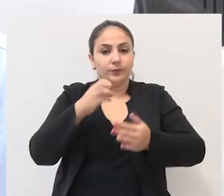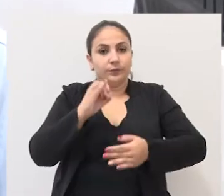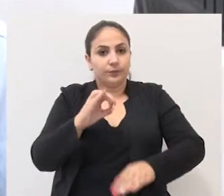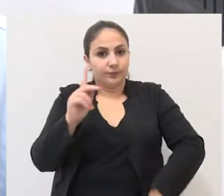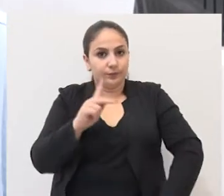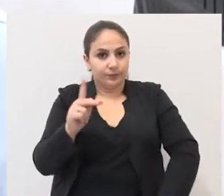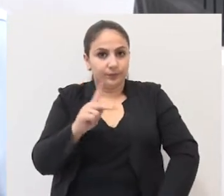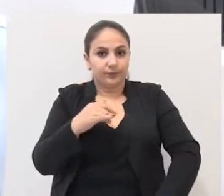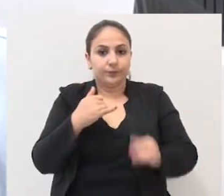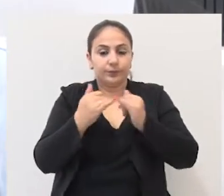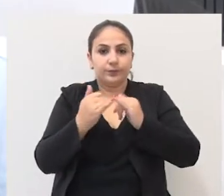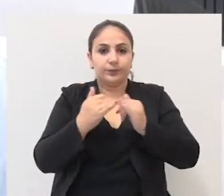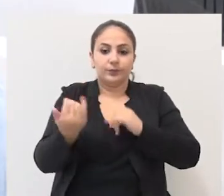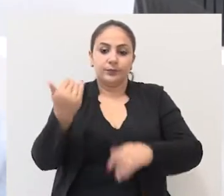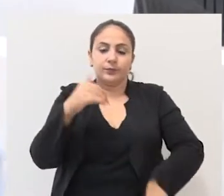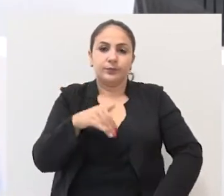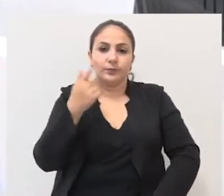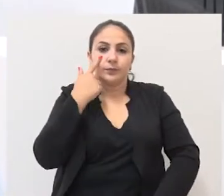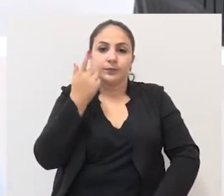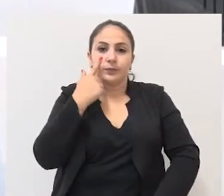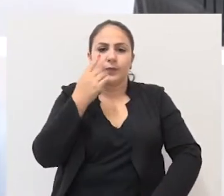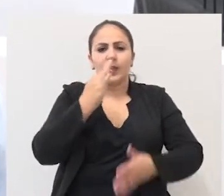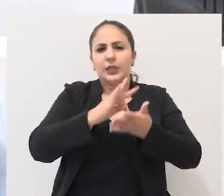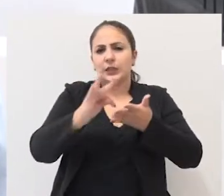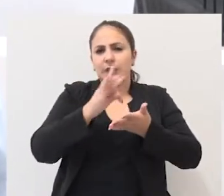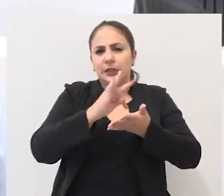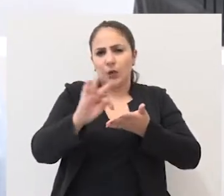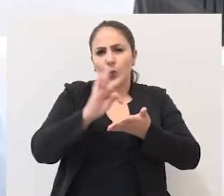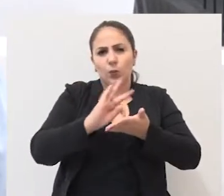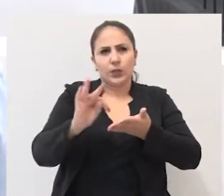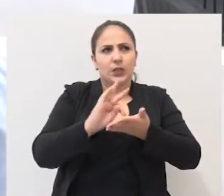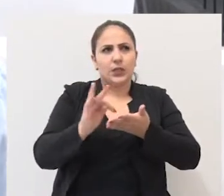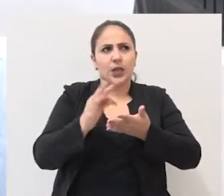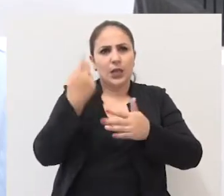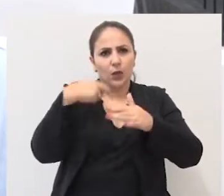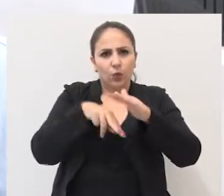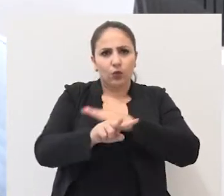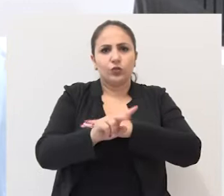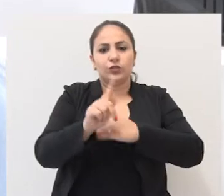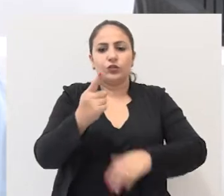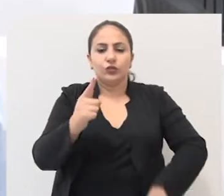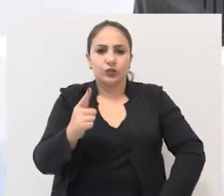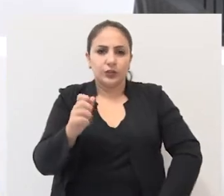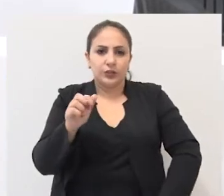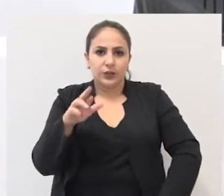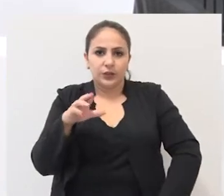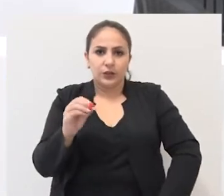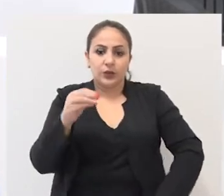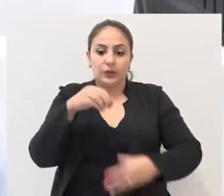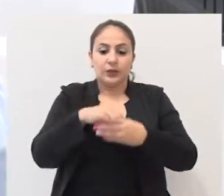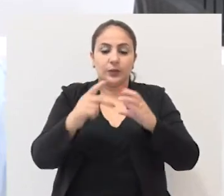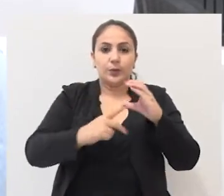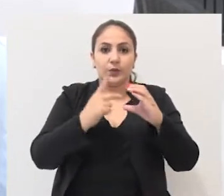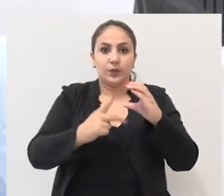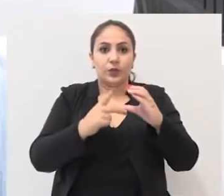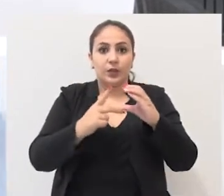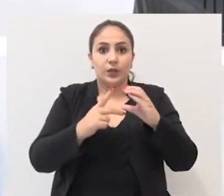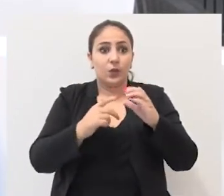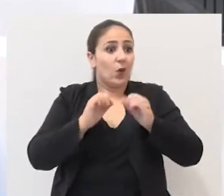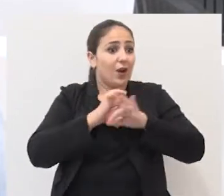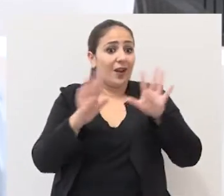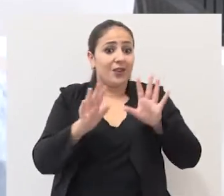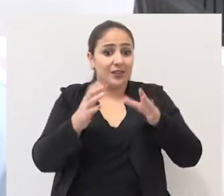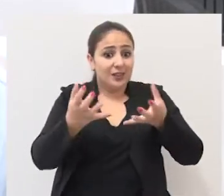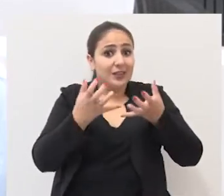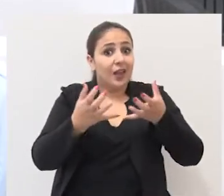se um professor, por exemplo, vier a tratar de teoria de gênero, de ideologia de gênero, que hoje ficou claro aqui na Câmara de Vereadores que eles querem tratar